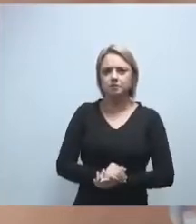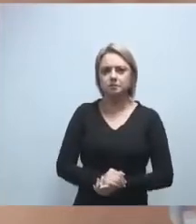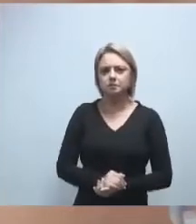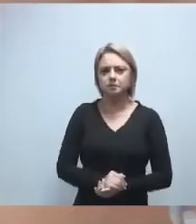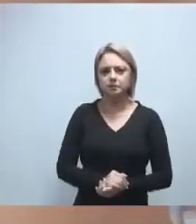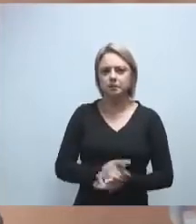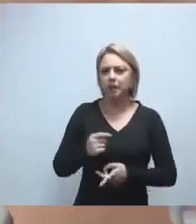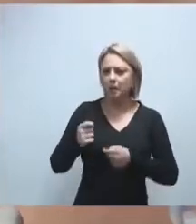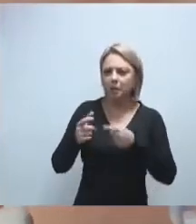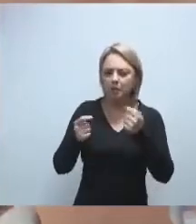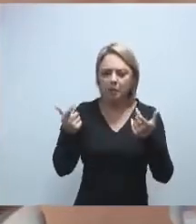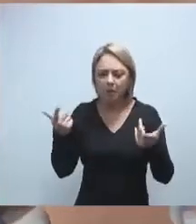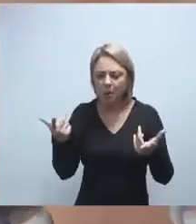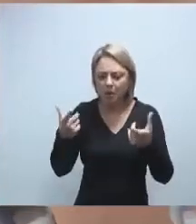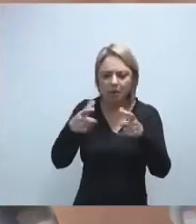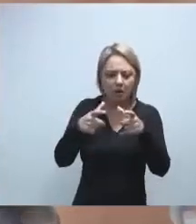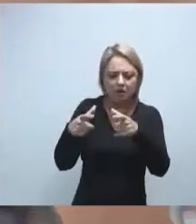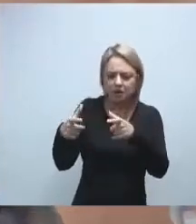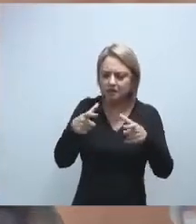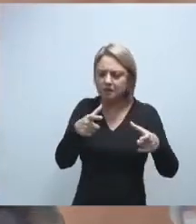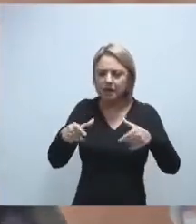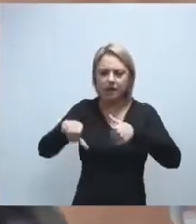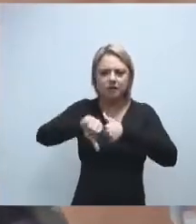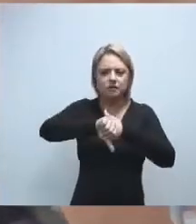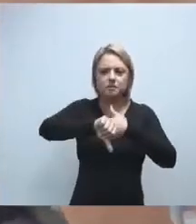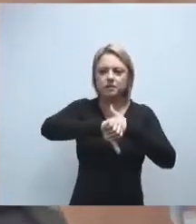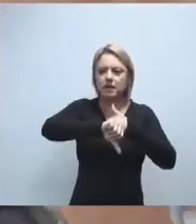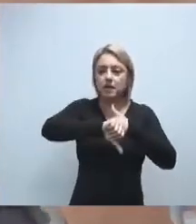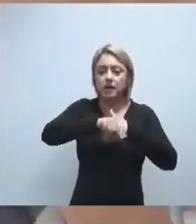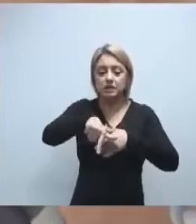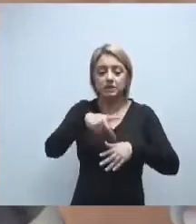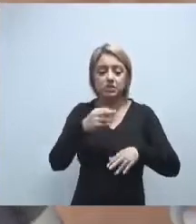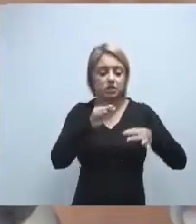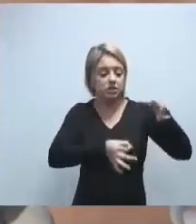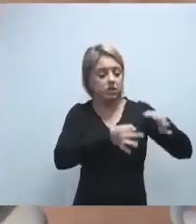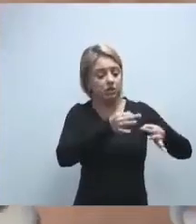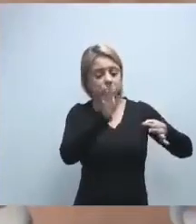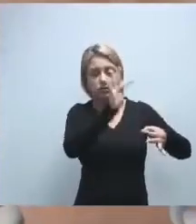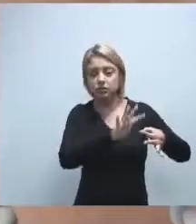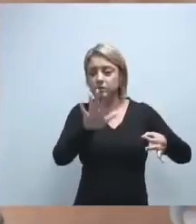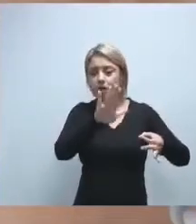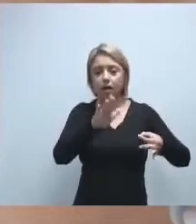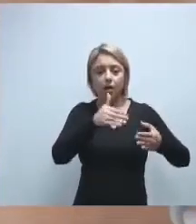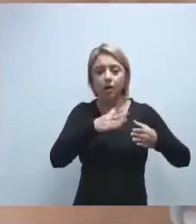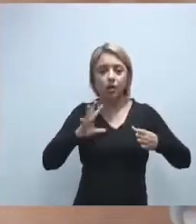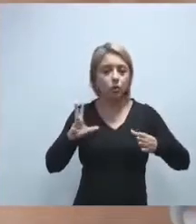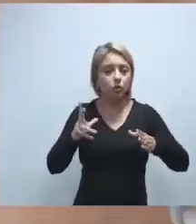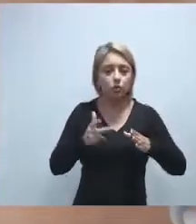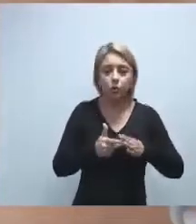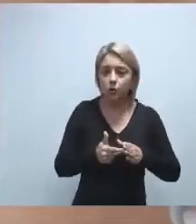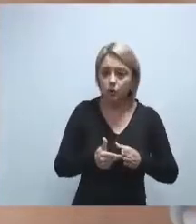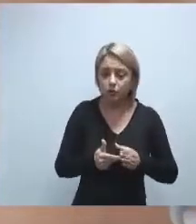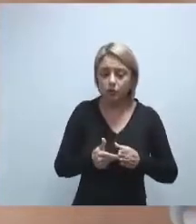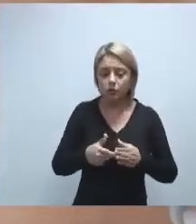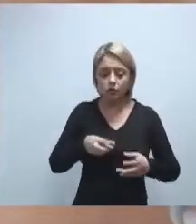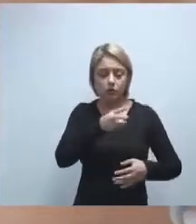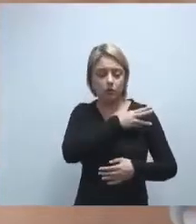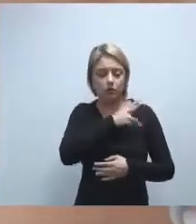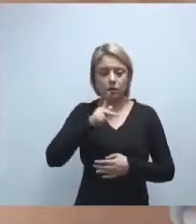poucas varas penais que havia na justiça federal o resto o ministério público